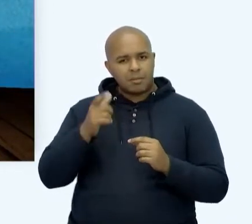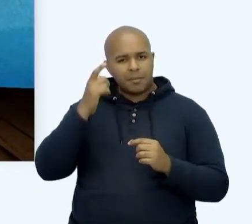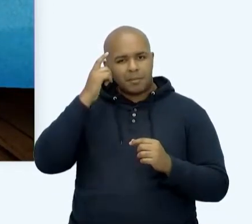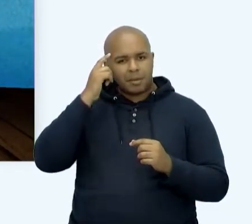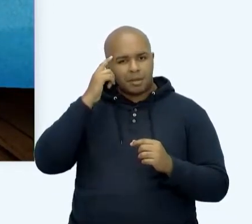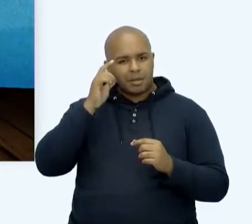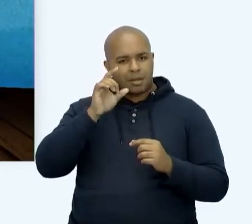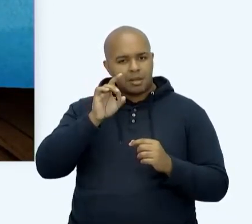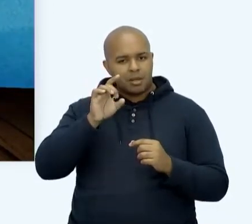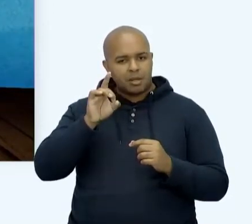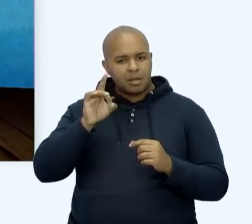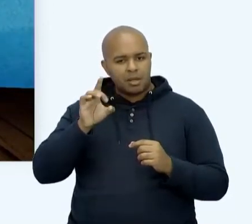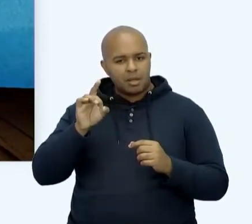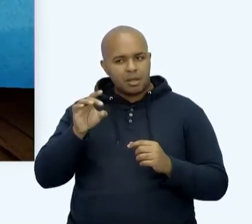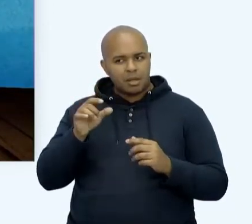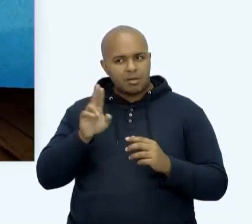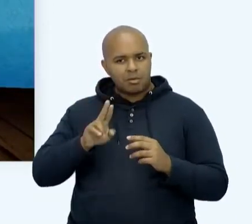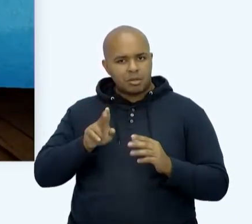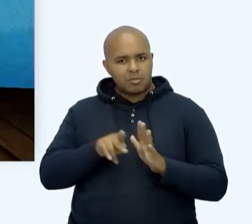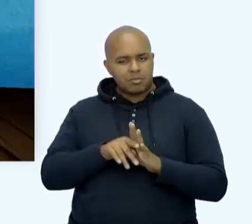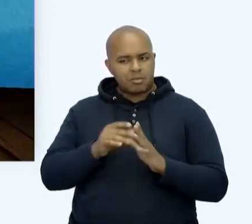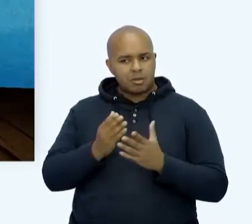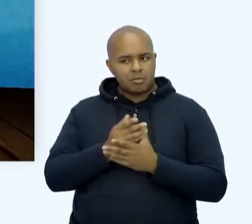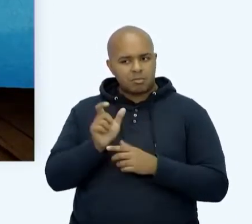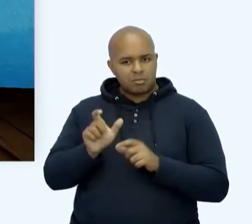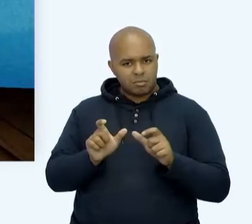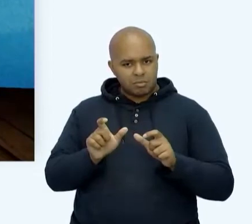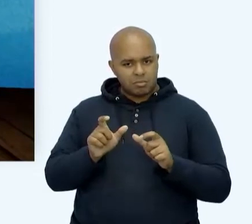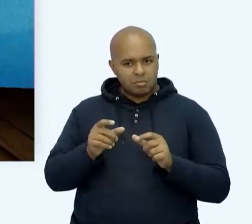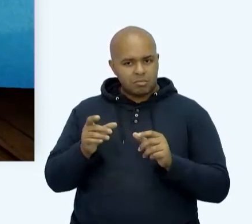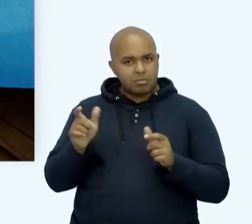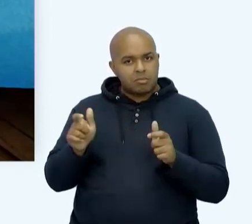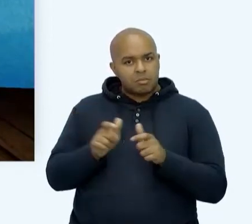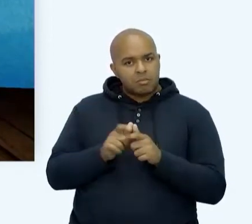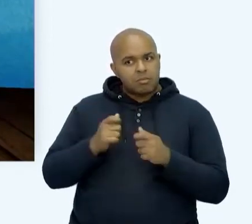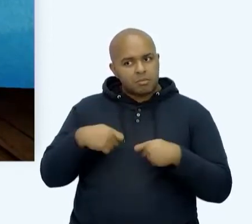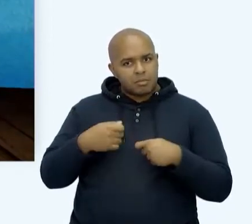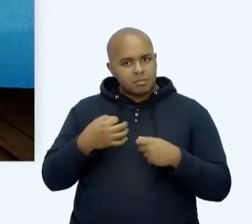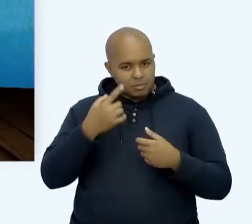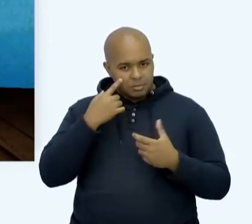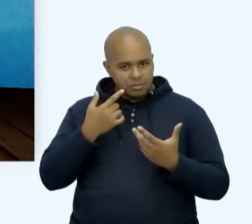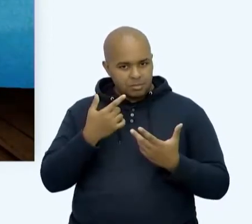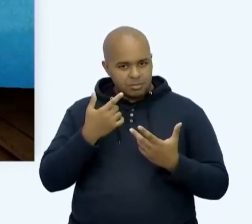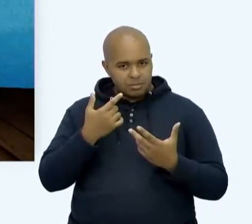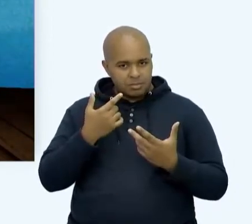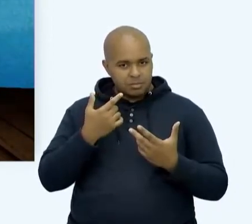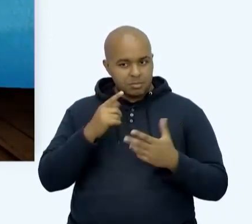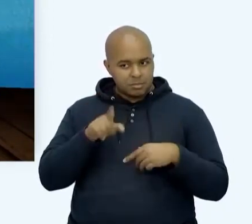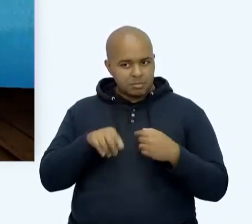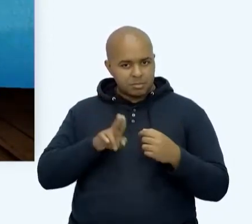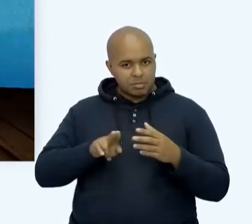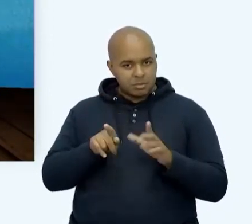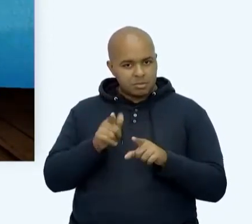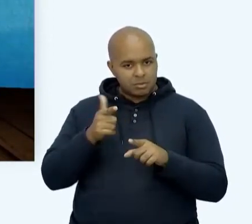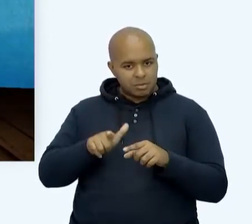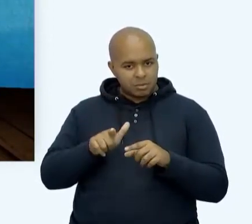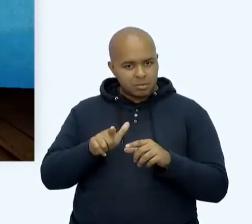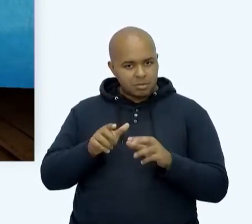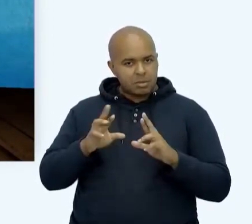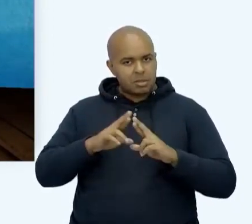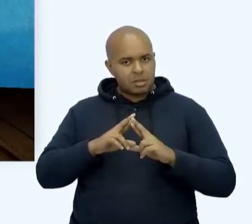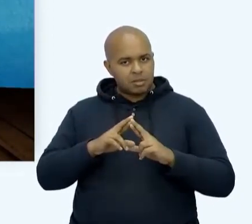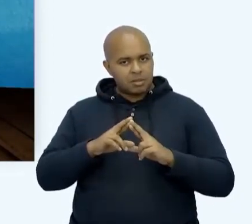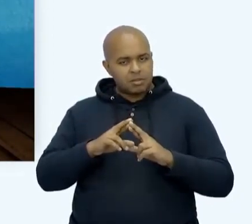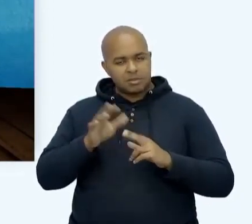pense cada vez que for usar uma embalagem plástica. Reduzir é preciso. Reduzir, reutilizar,